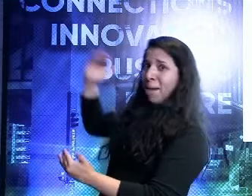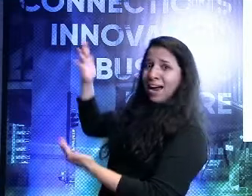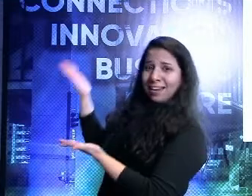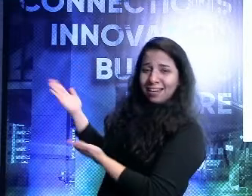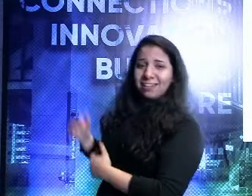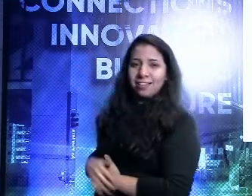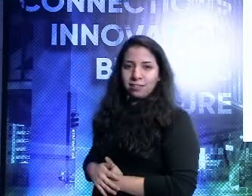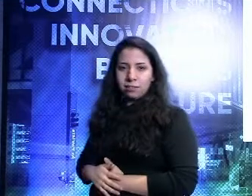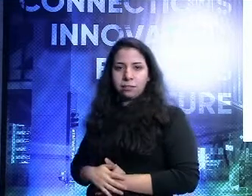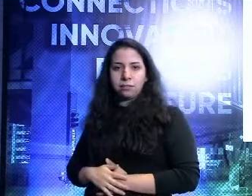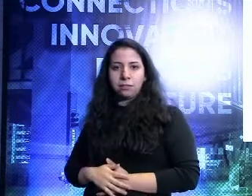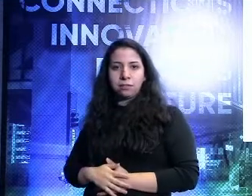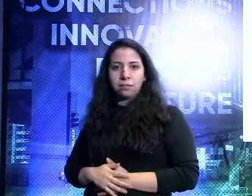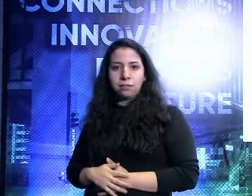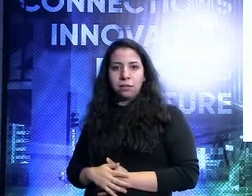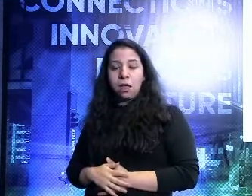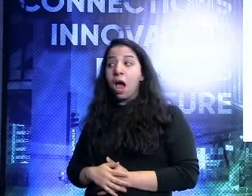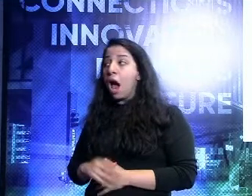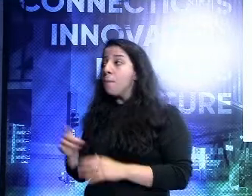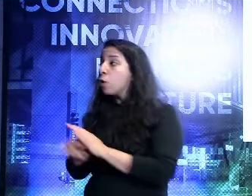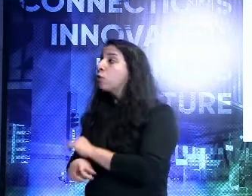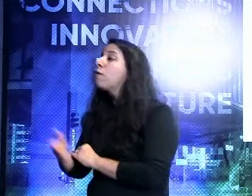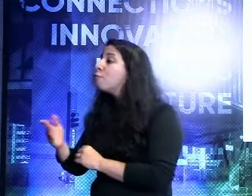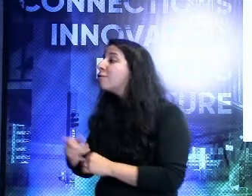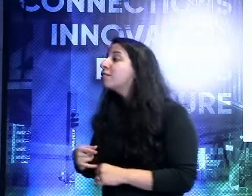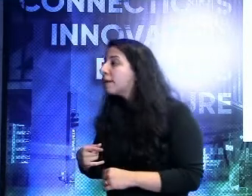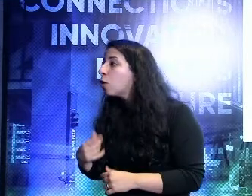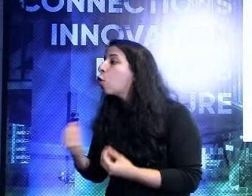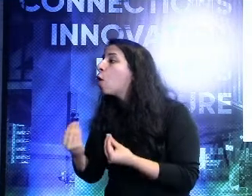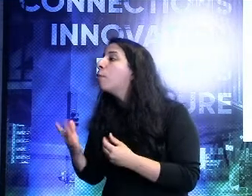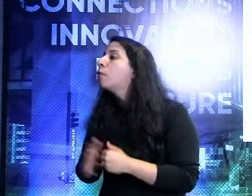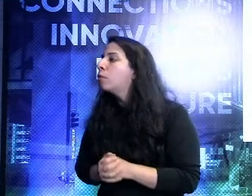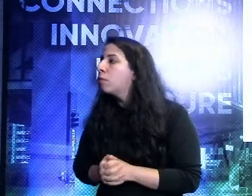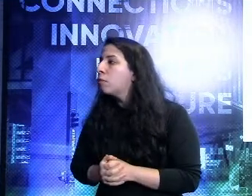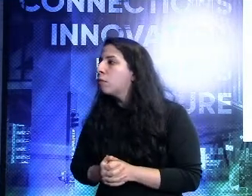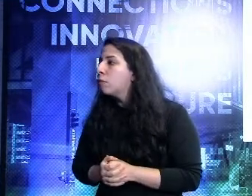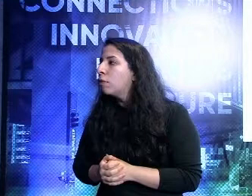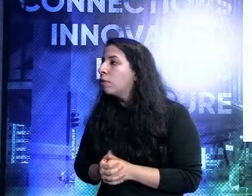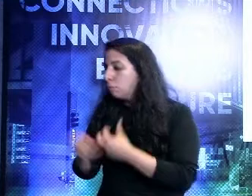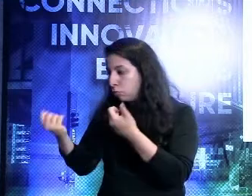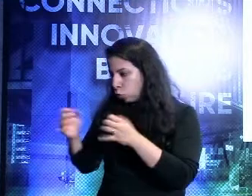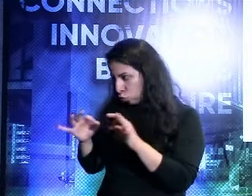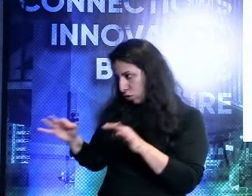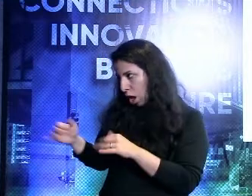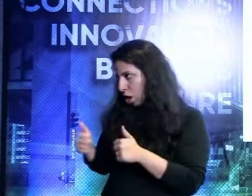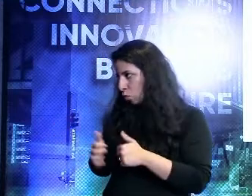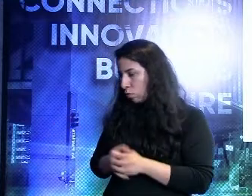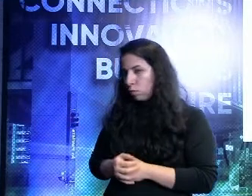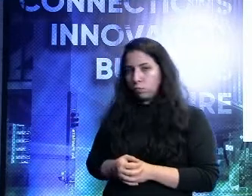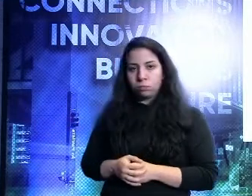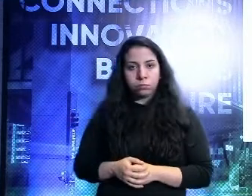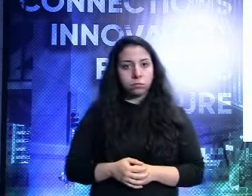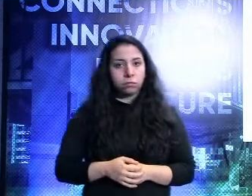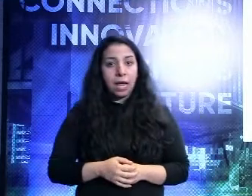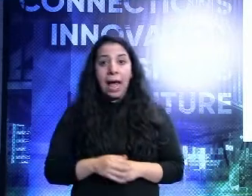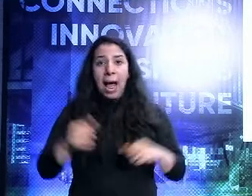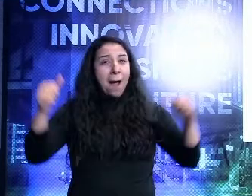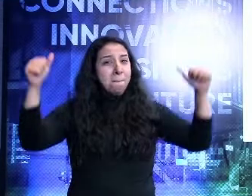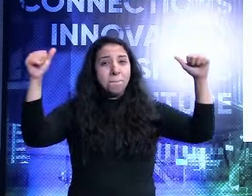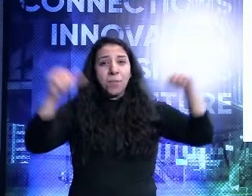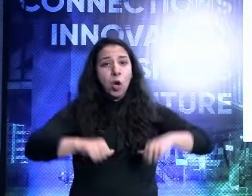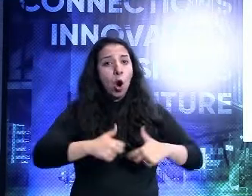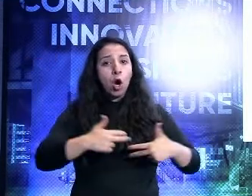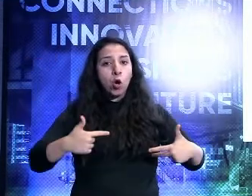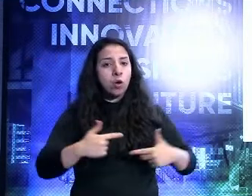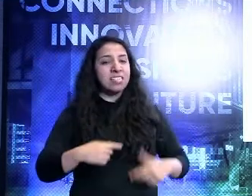certo? Pior coisa que podia acontecer era numa reunião lá na Toyota, ele chamar os gerentes, e aí perguntar, e